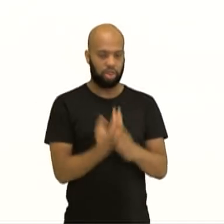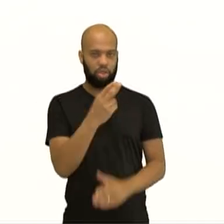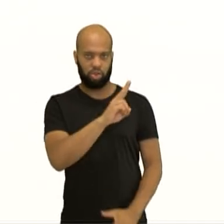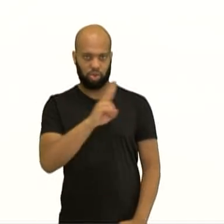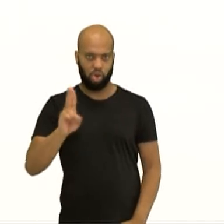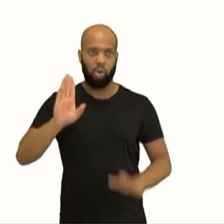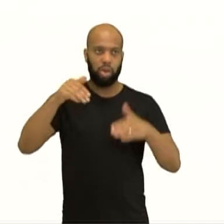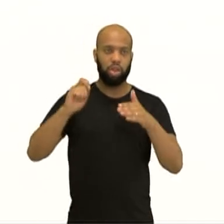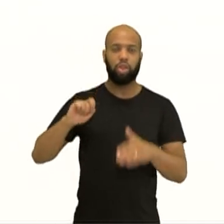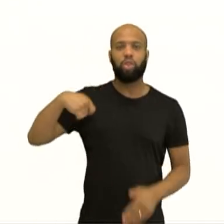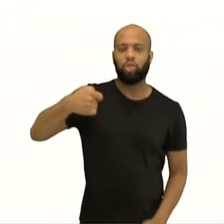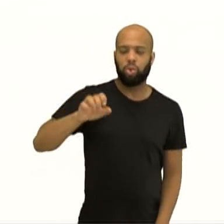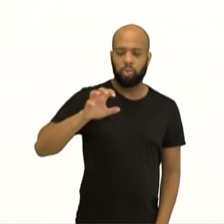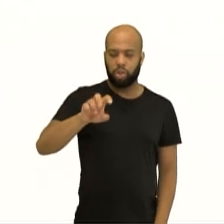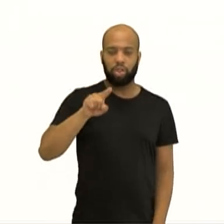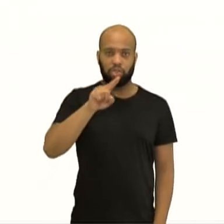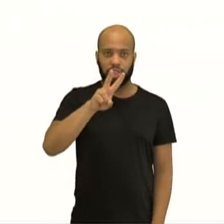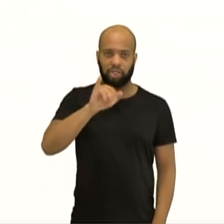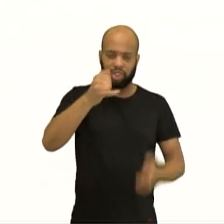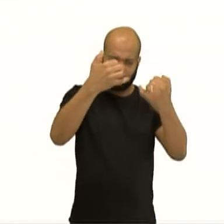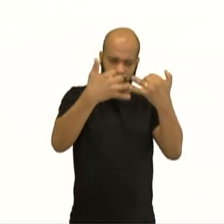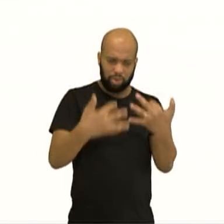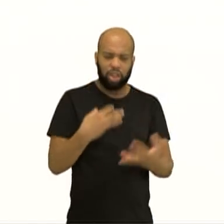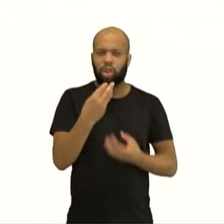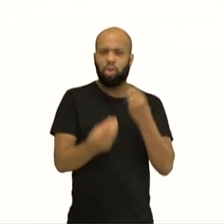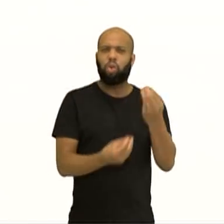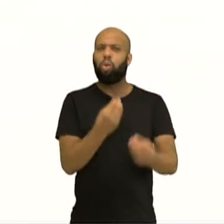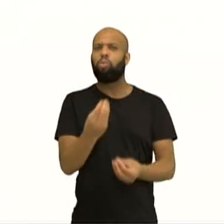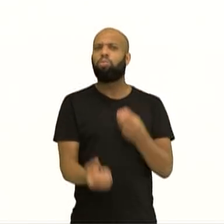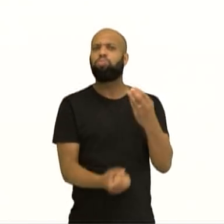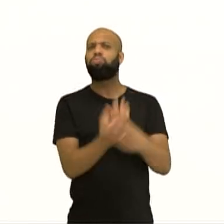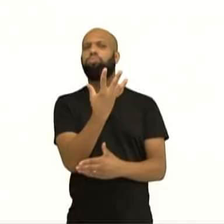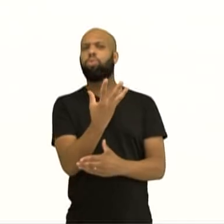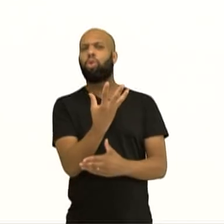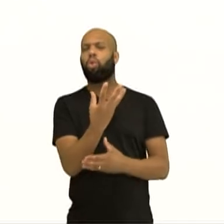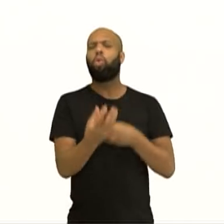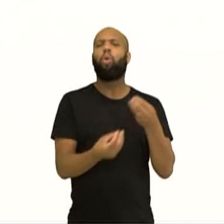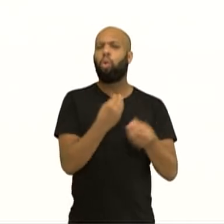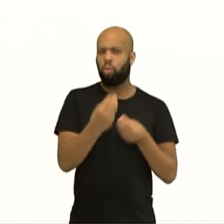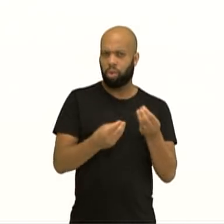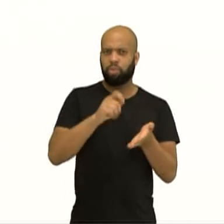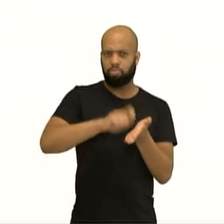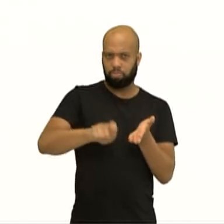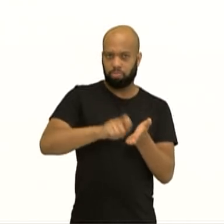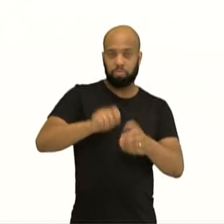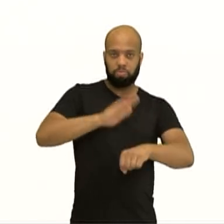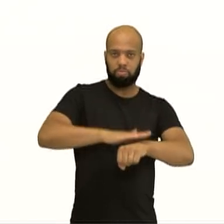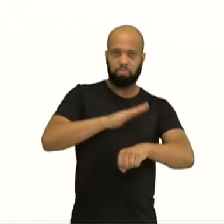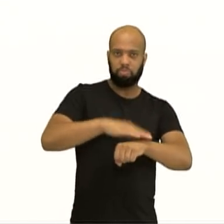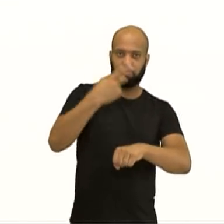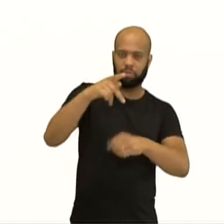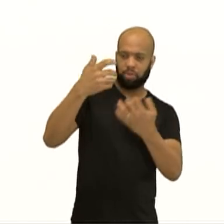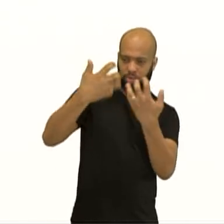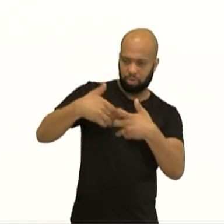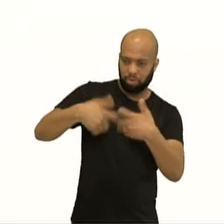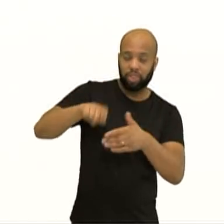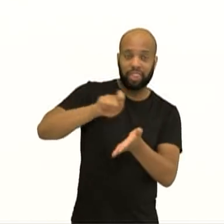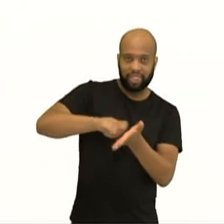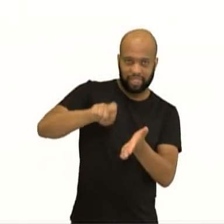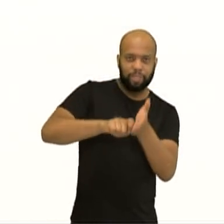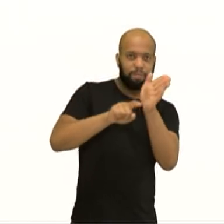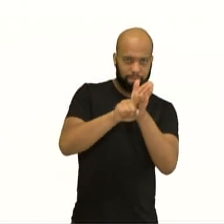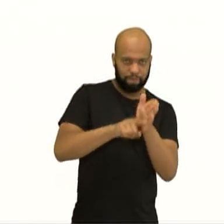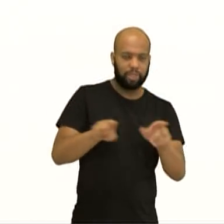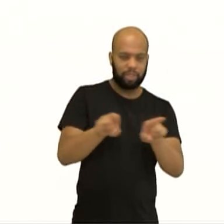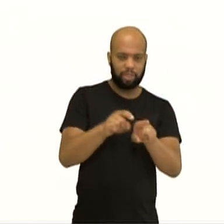esse aspecto, explique como ocorreu a sua derivação, tá? Agora eu vou dar uns minutinhos para vocês